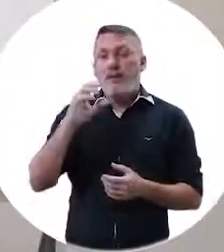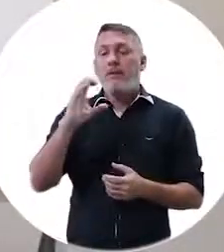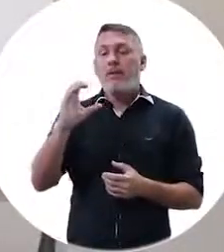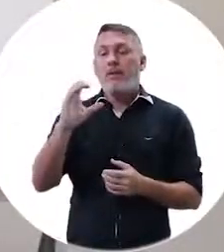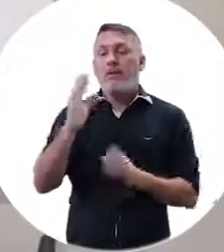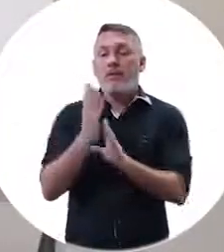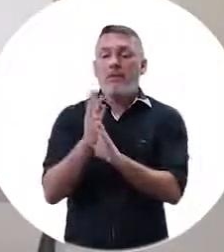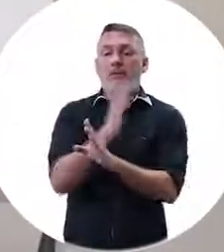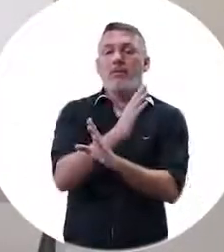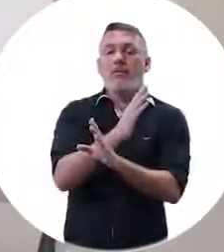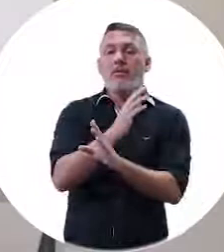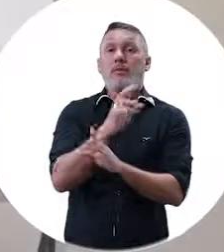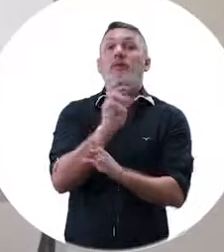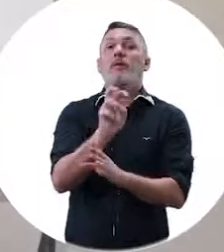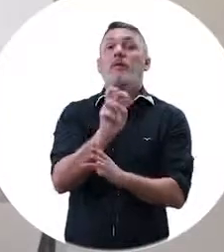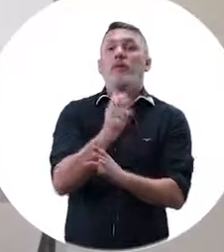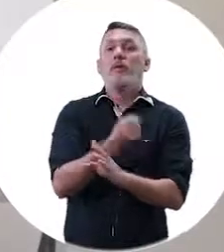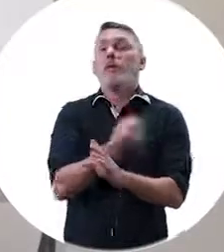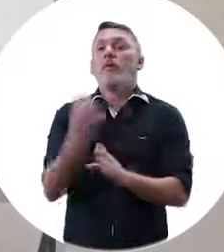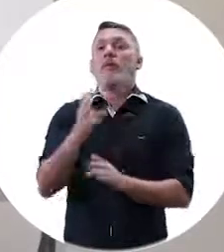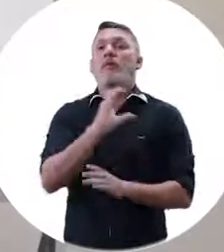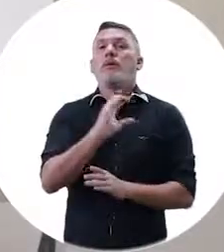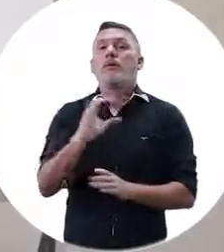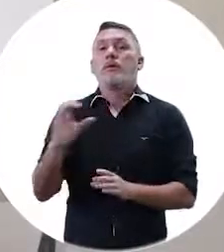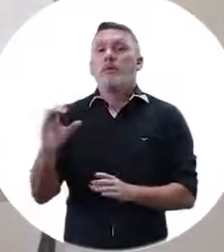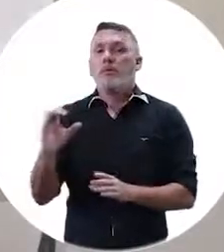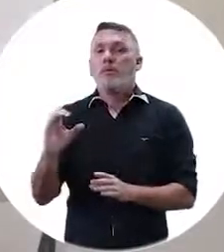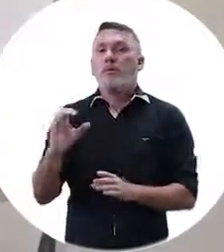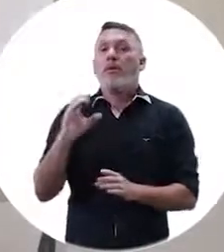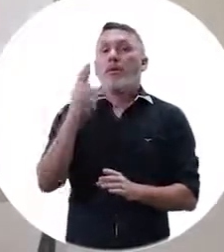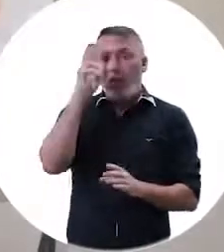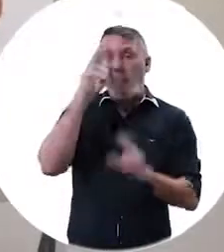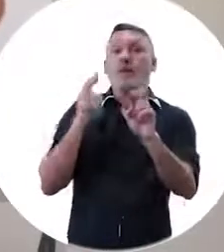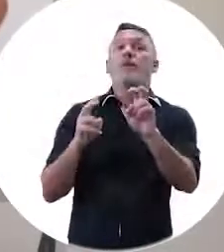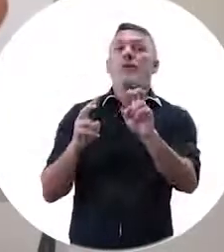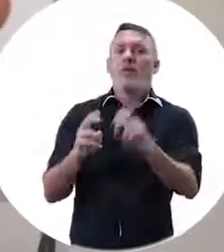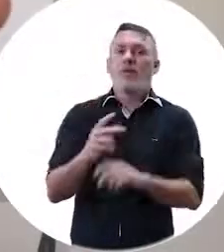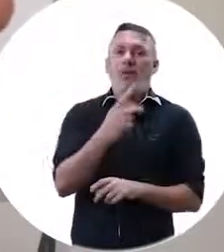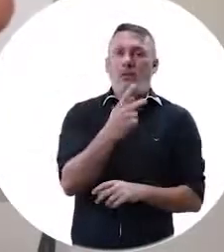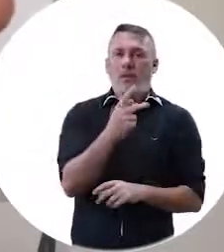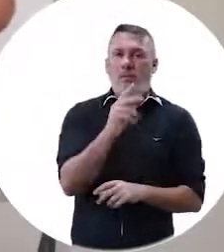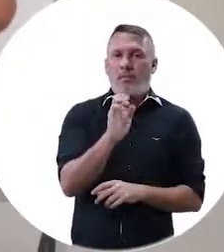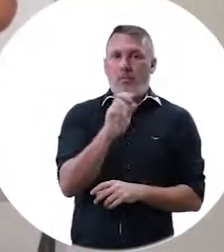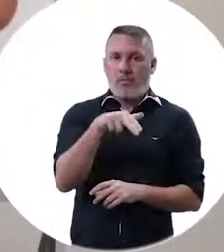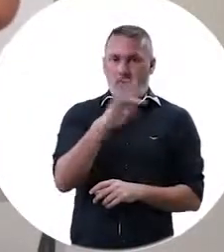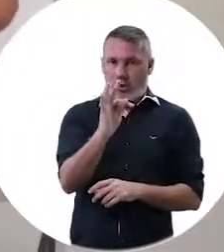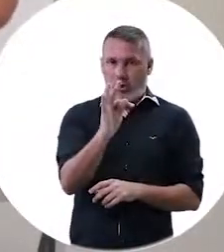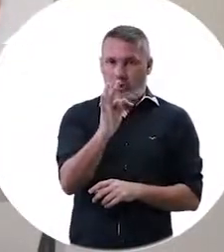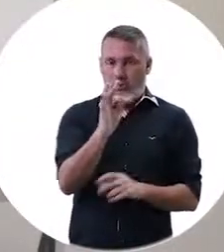quantos carbonos? 5. Então, prefixo de 5 carbonos, pente.